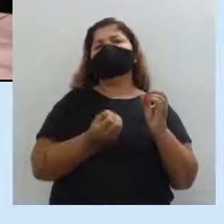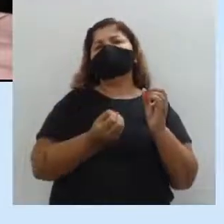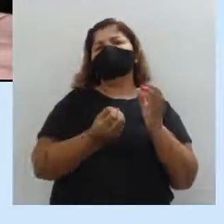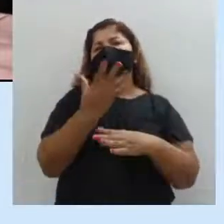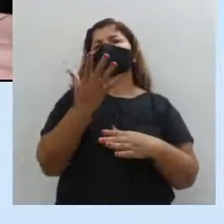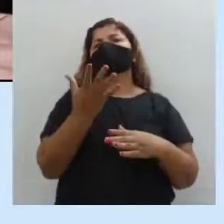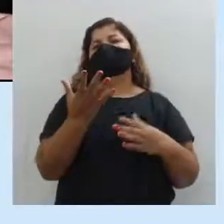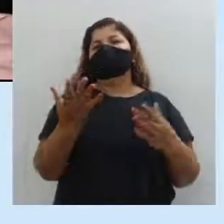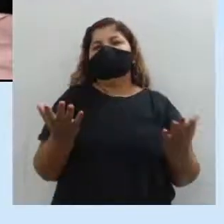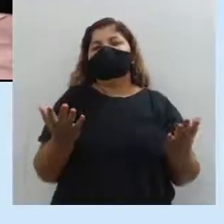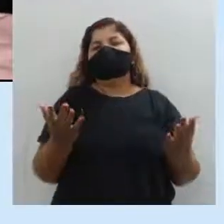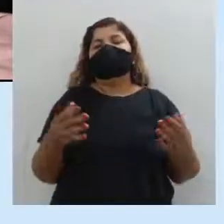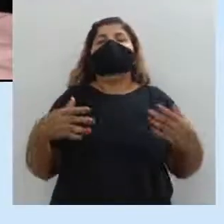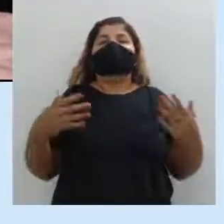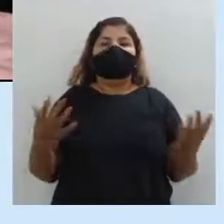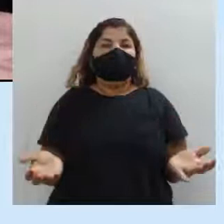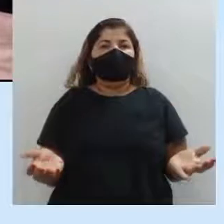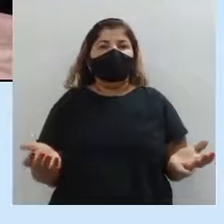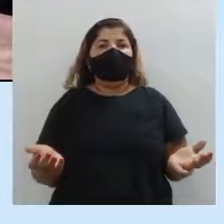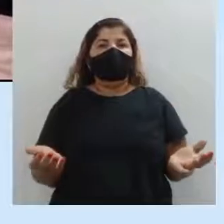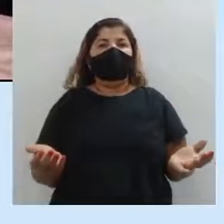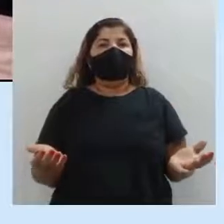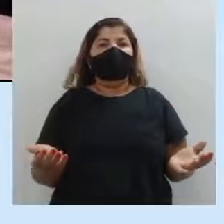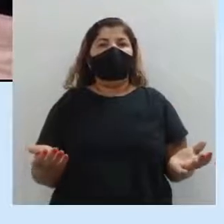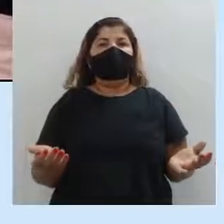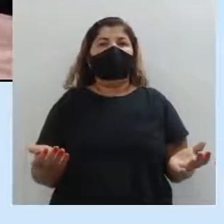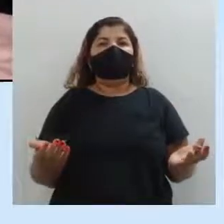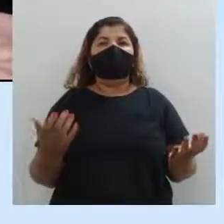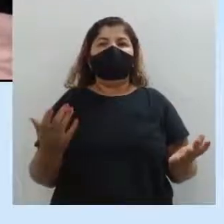Que circunstância é essa? De